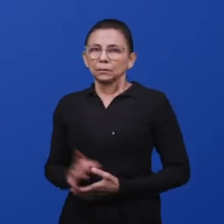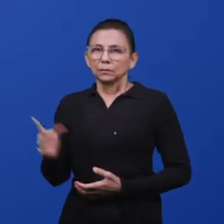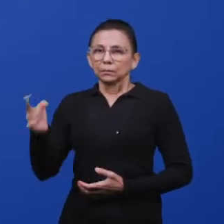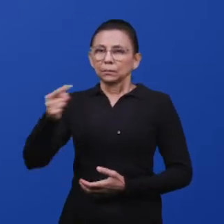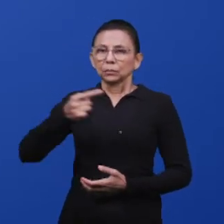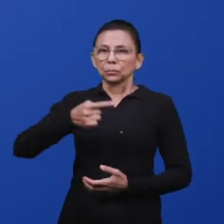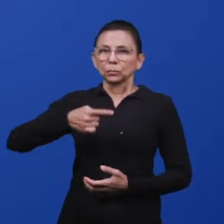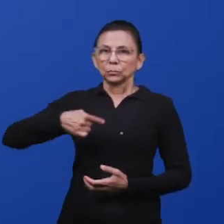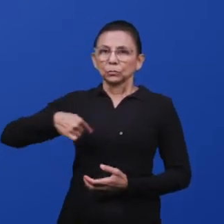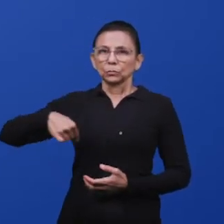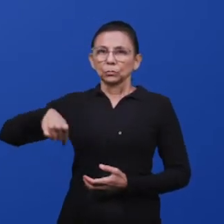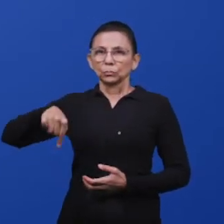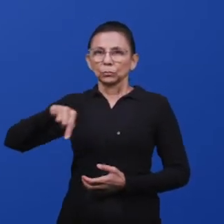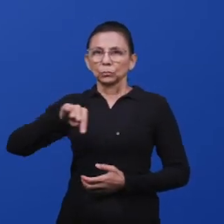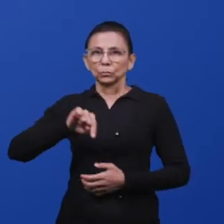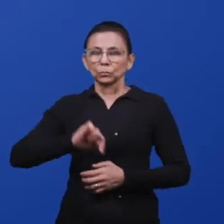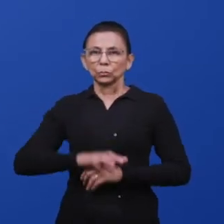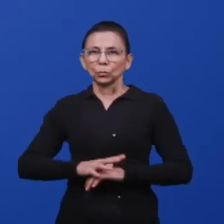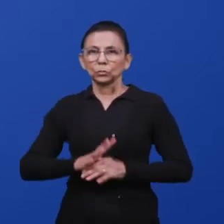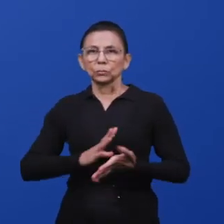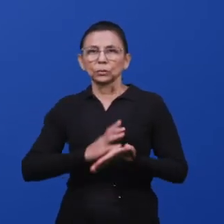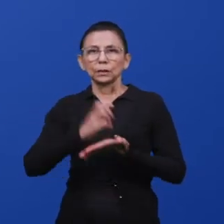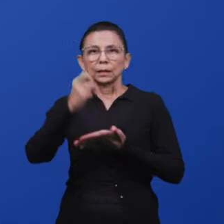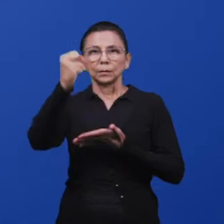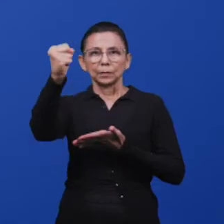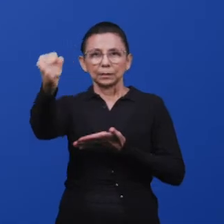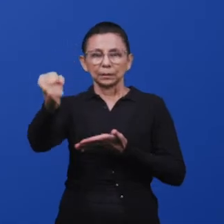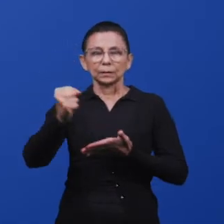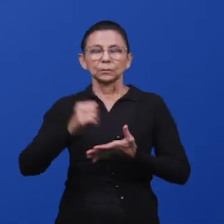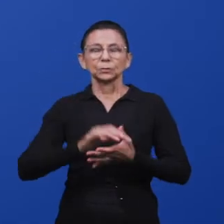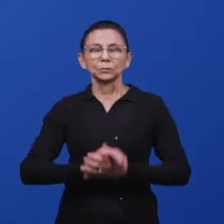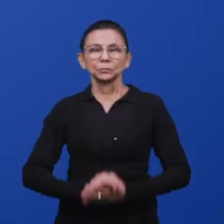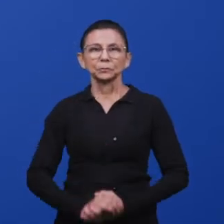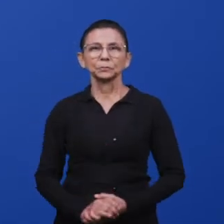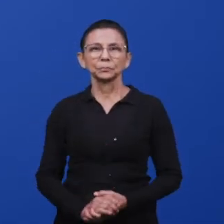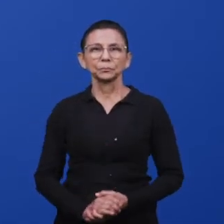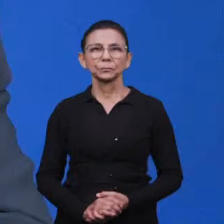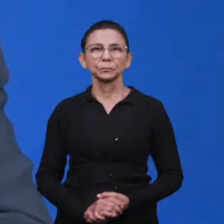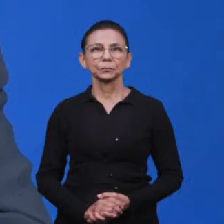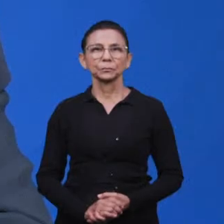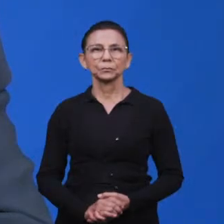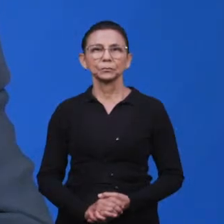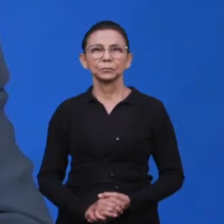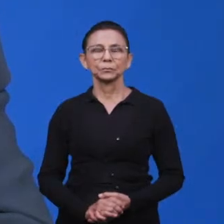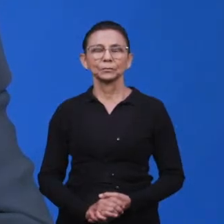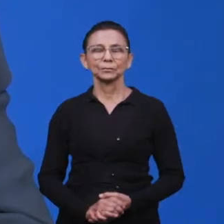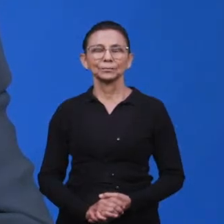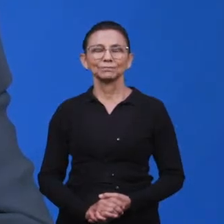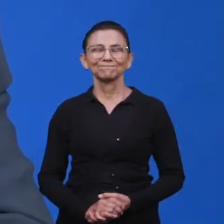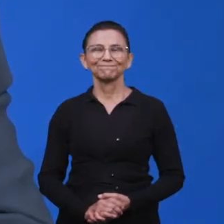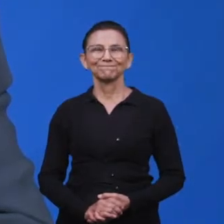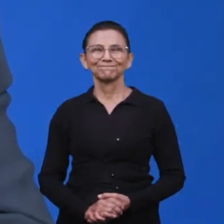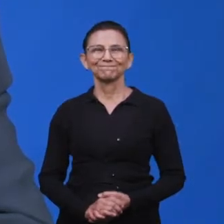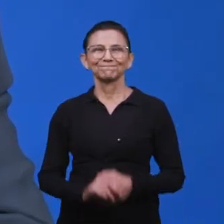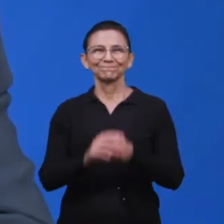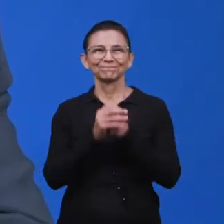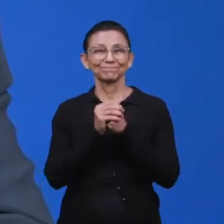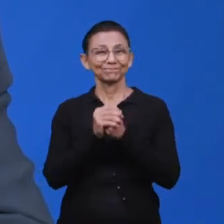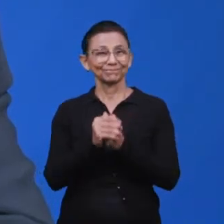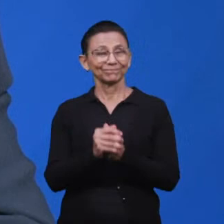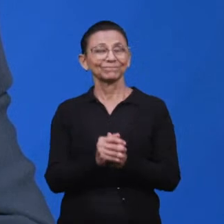suas tribos não houve um só enfermo. Amém, irmãos, a paz do Senhor. Amém, Samuel. Isso